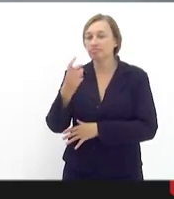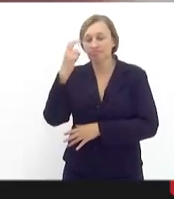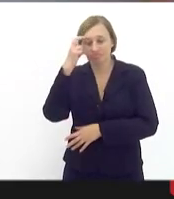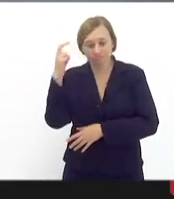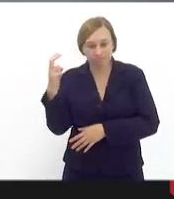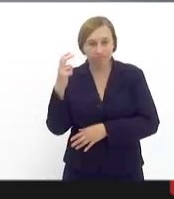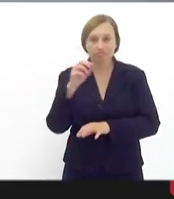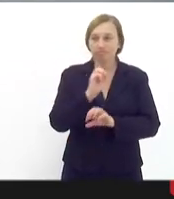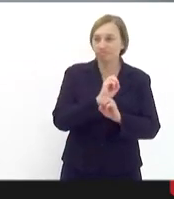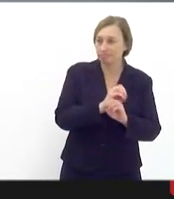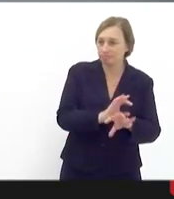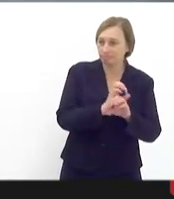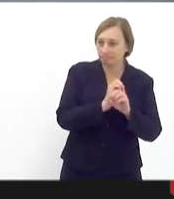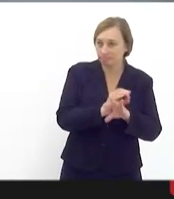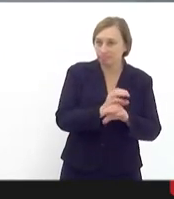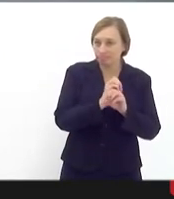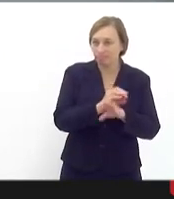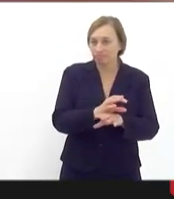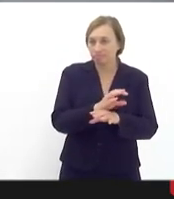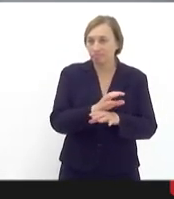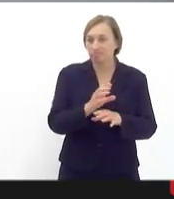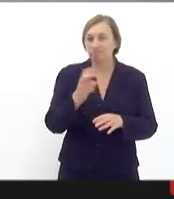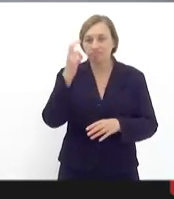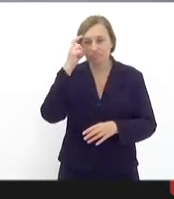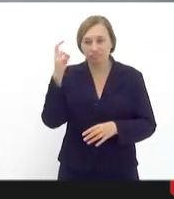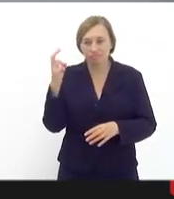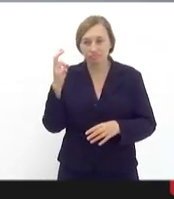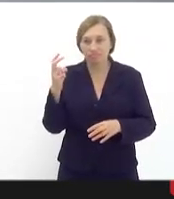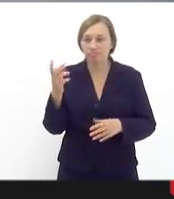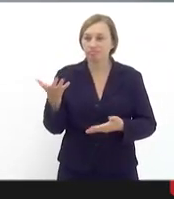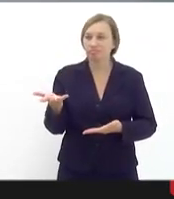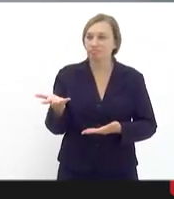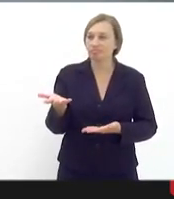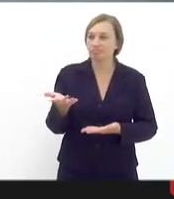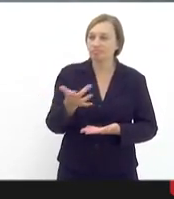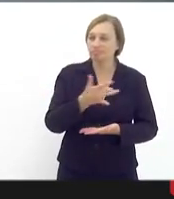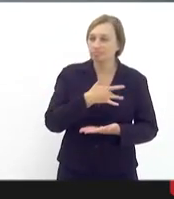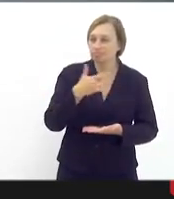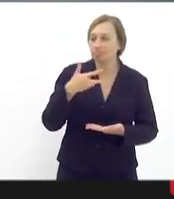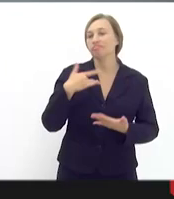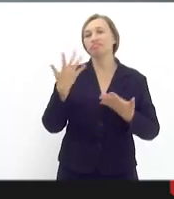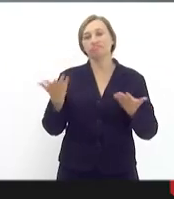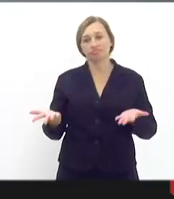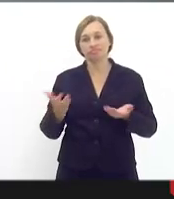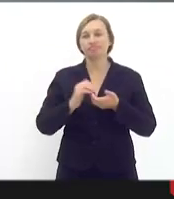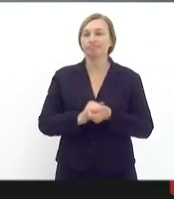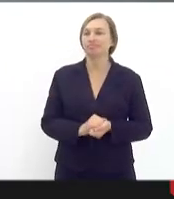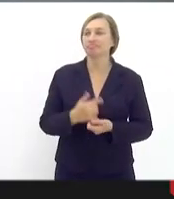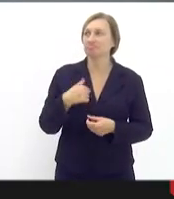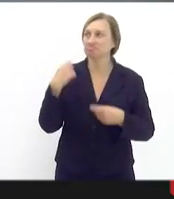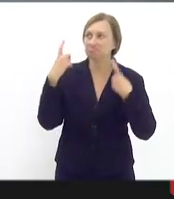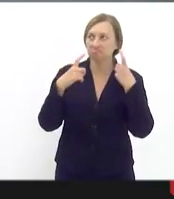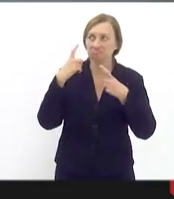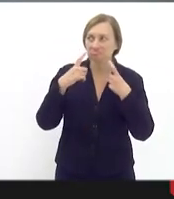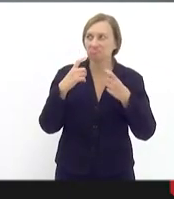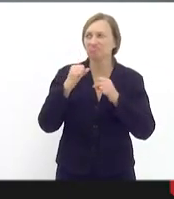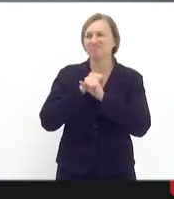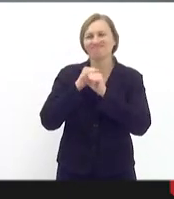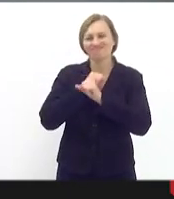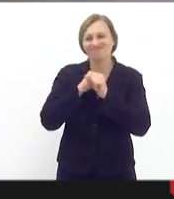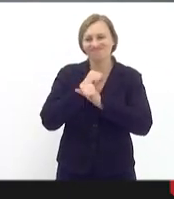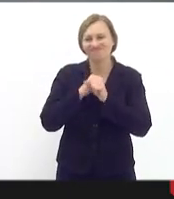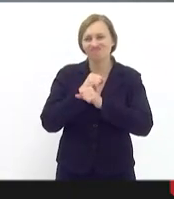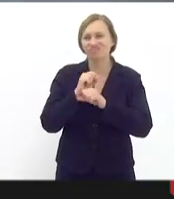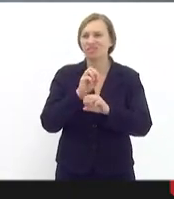cultura, educação, uma cultura fraterna, civilizatória. Eu estou preocupado com isso há muito tempo.